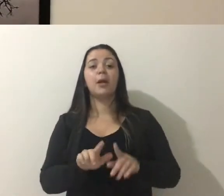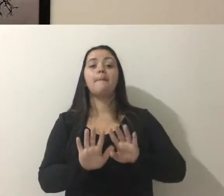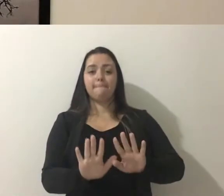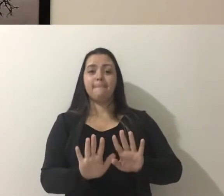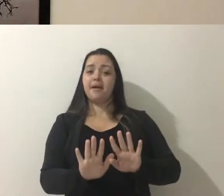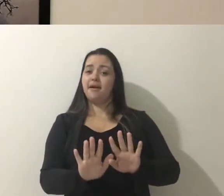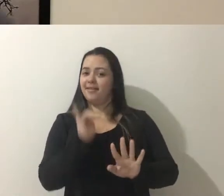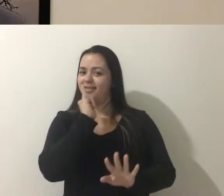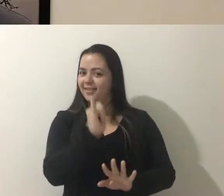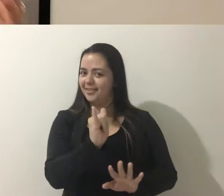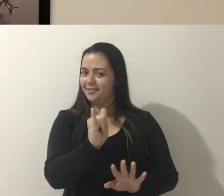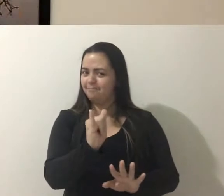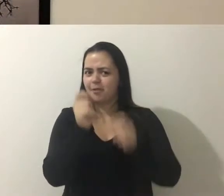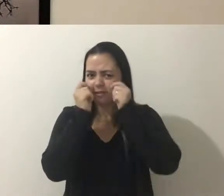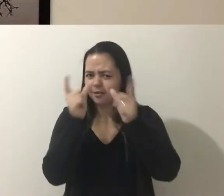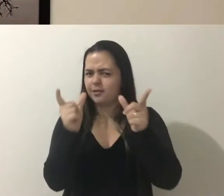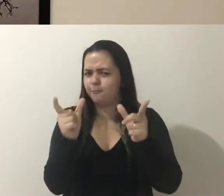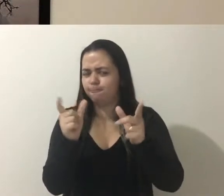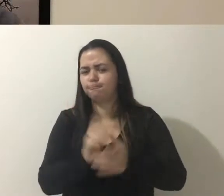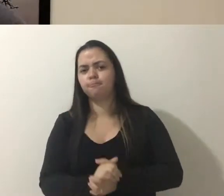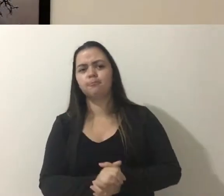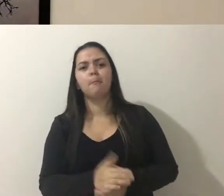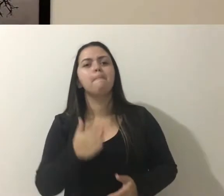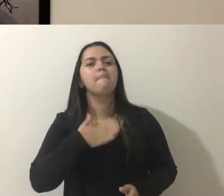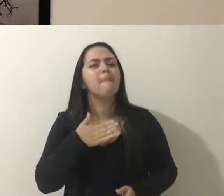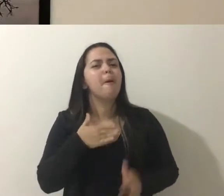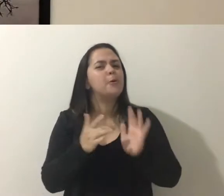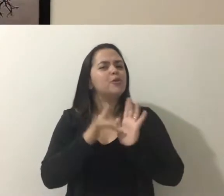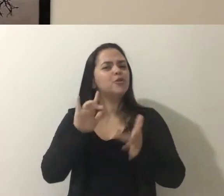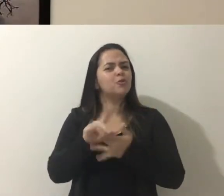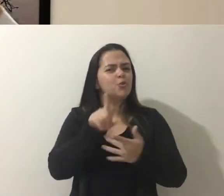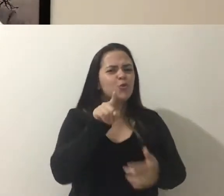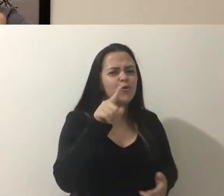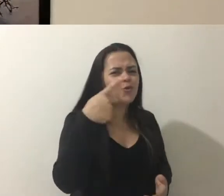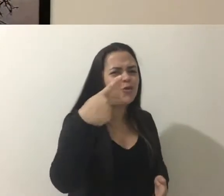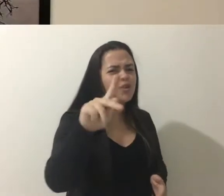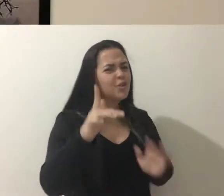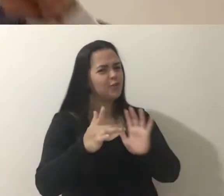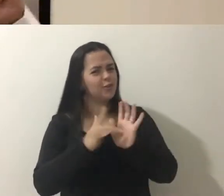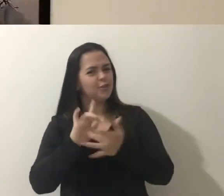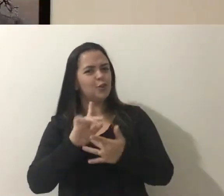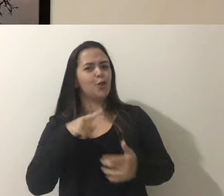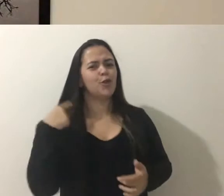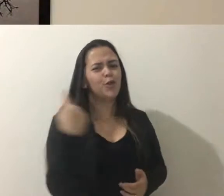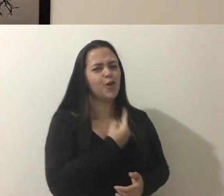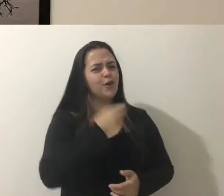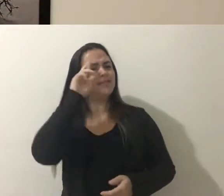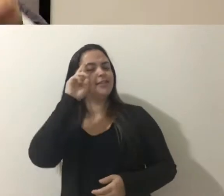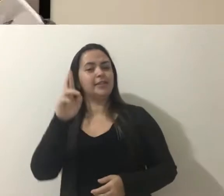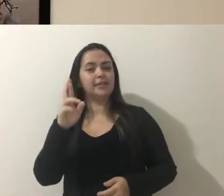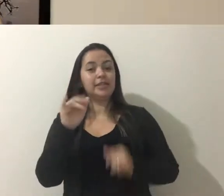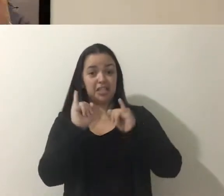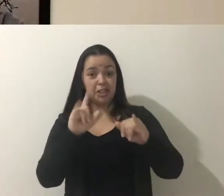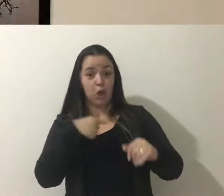uma coisa aqui para você. Deixa eu chamar a sua atenção. O meu Jesus, o seu Jesus, o nosso Senhor,